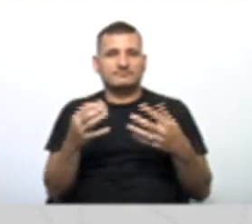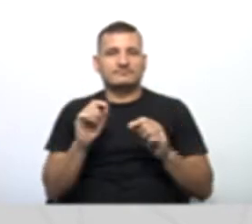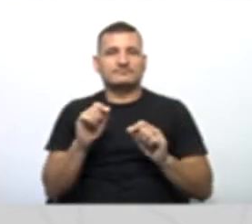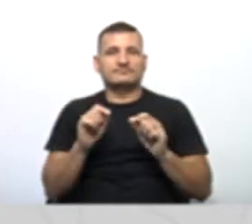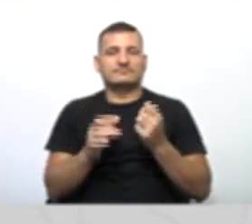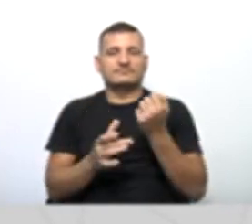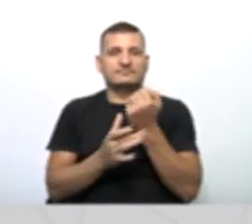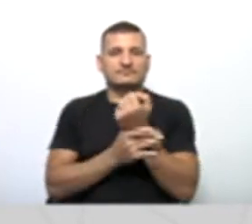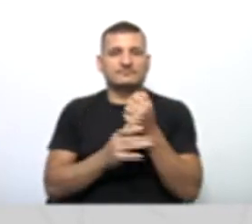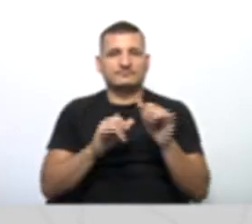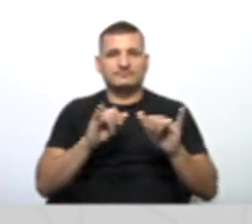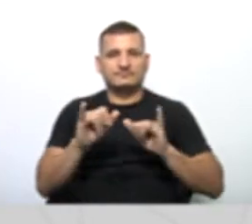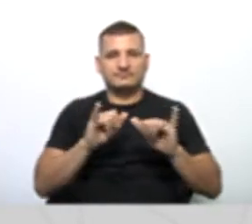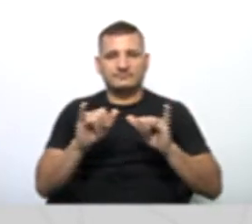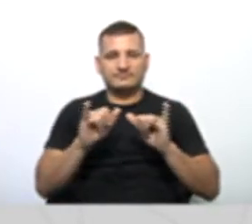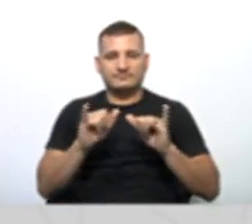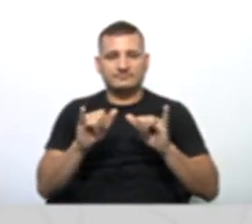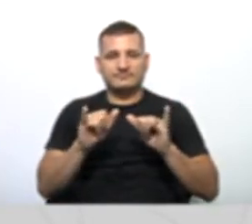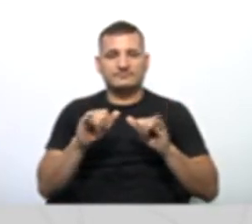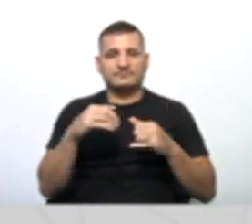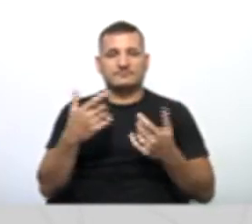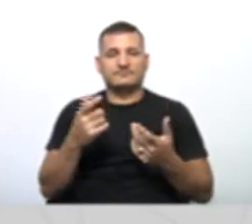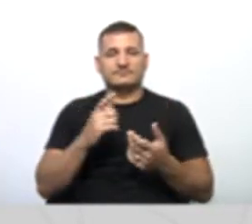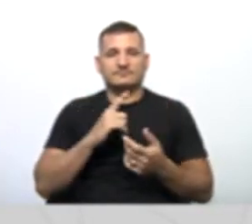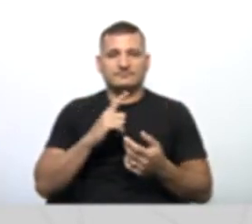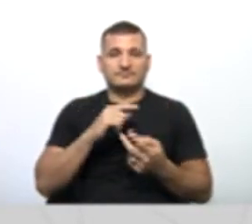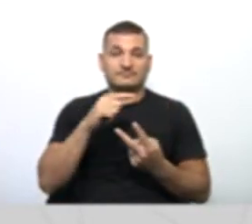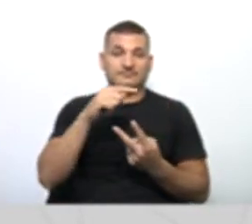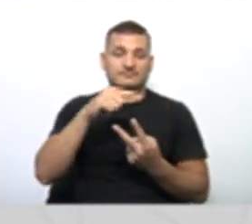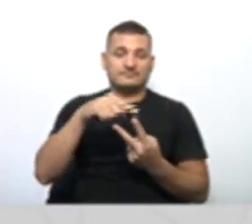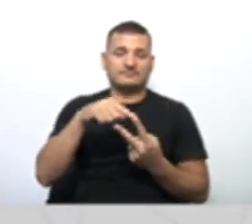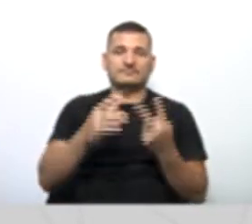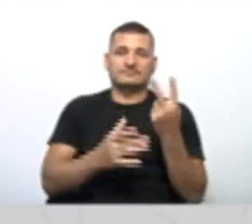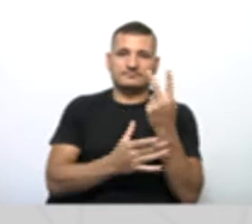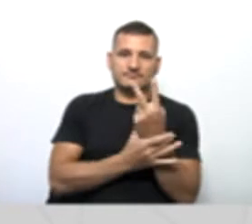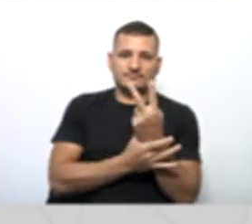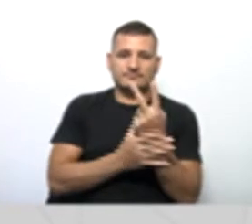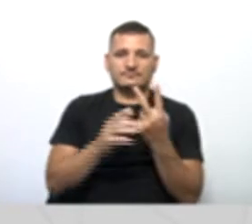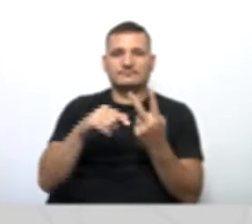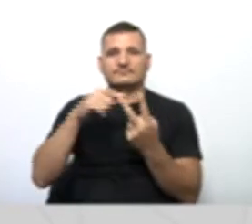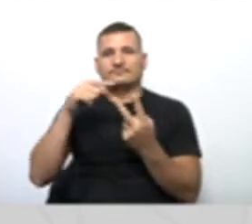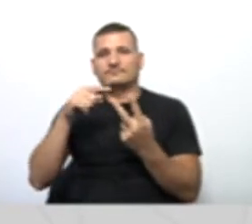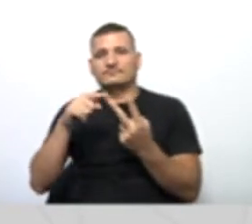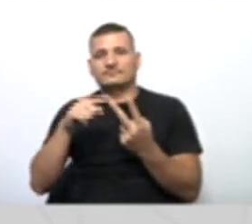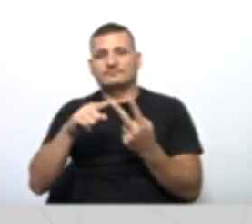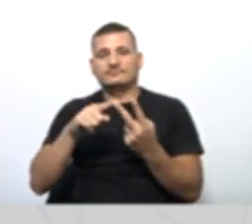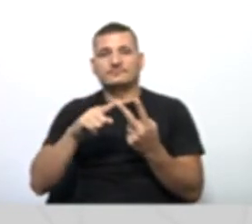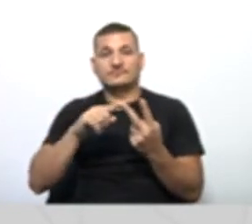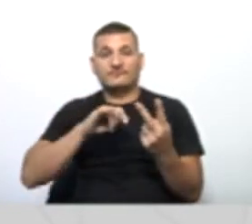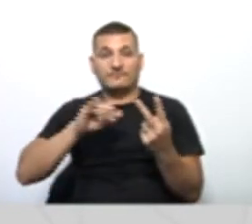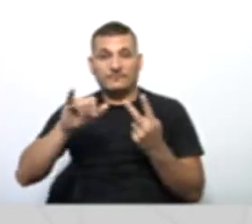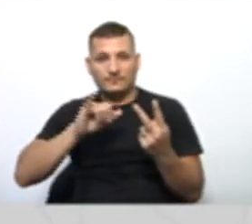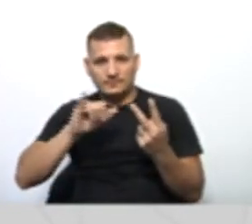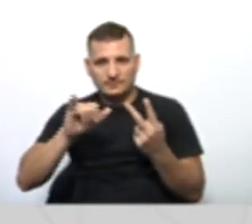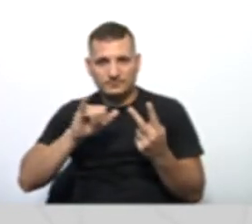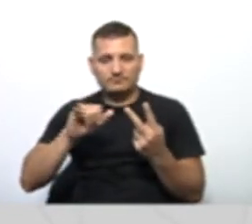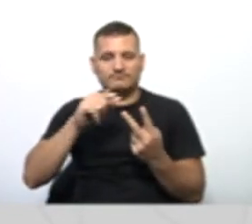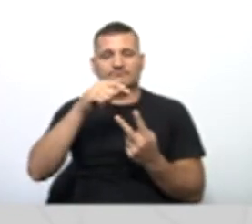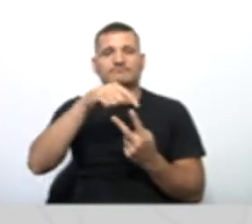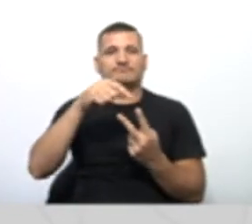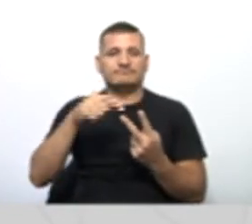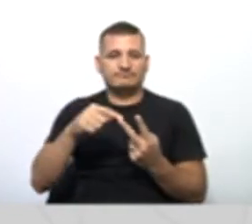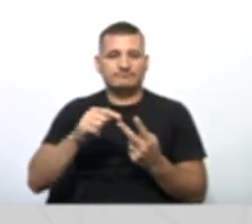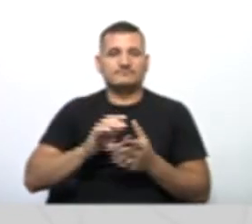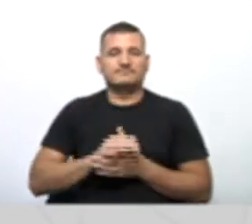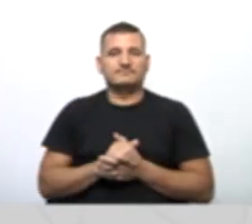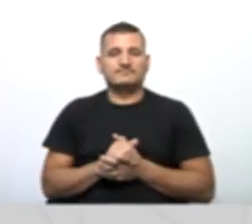segurança da informação. Então, dois elementos, segurança e informação. Então, quando a gente